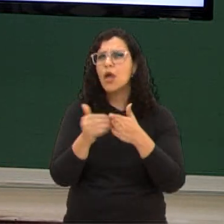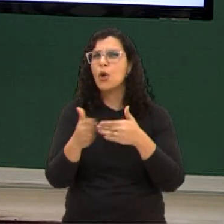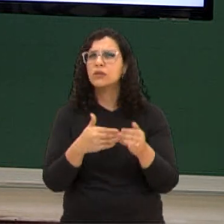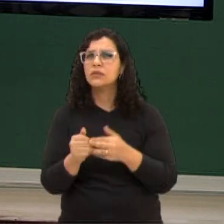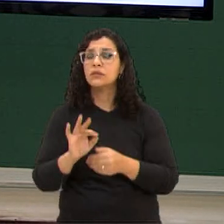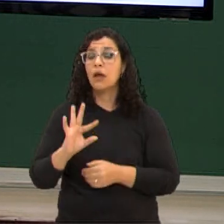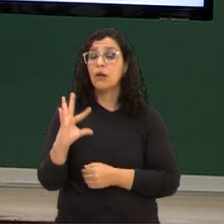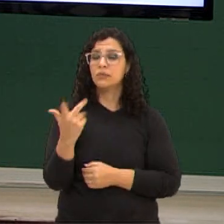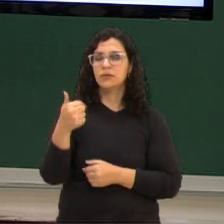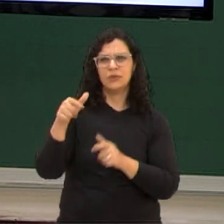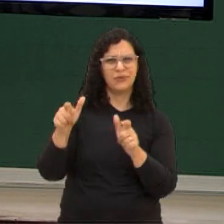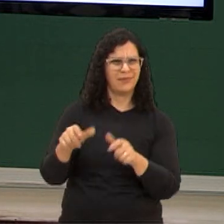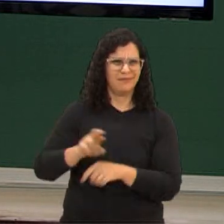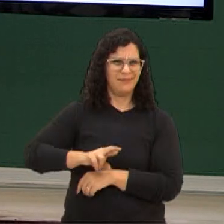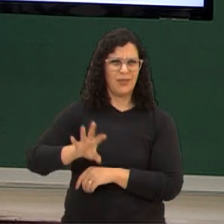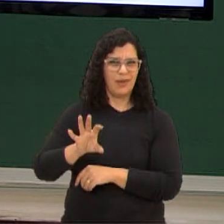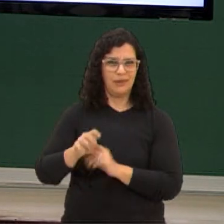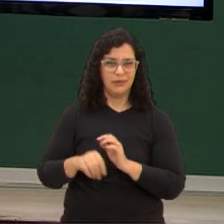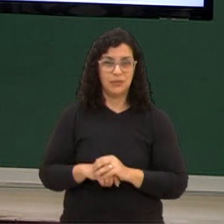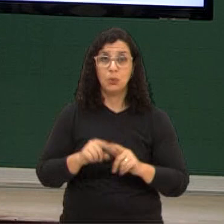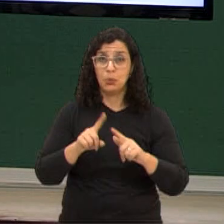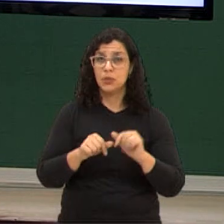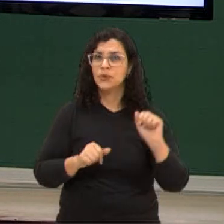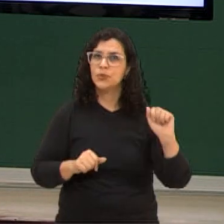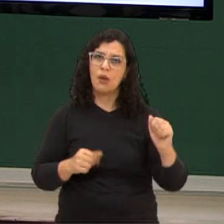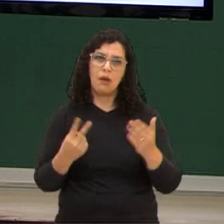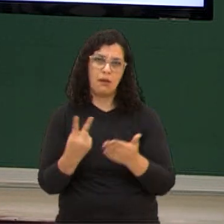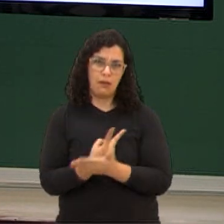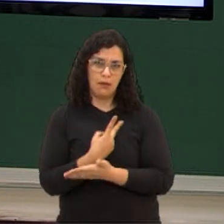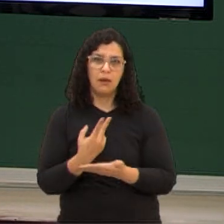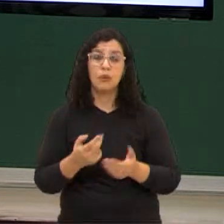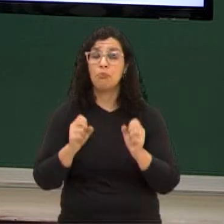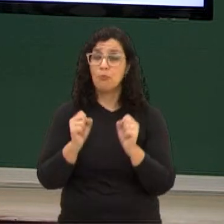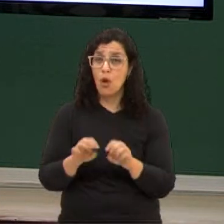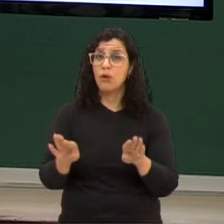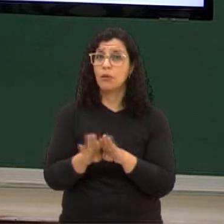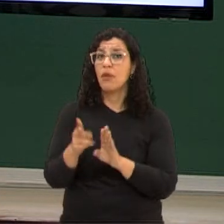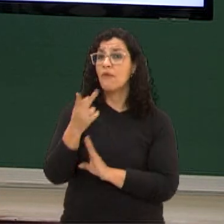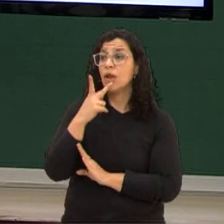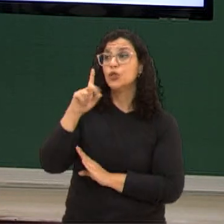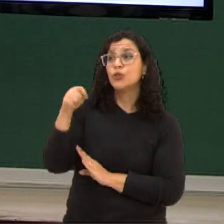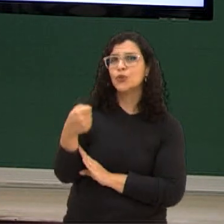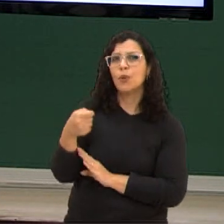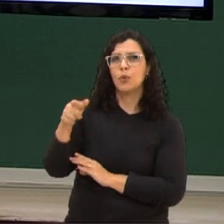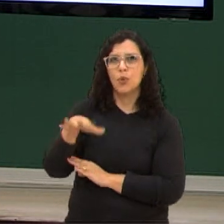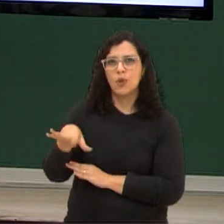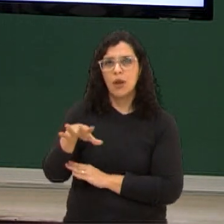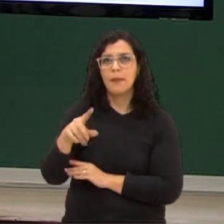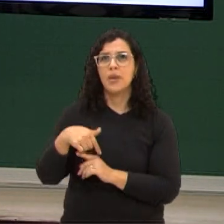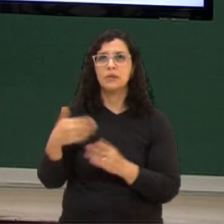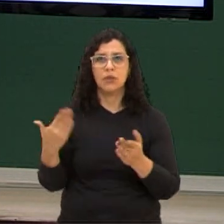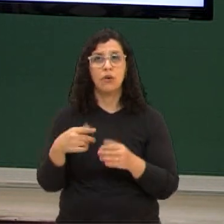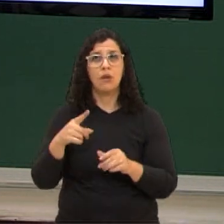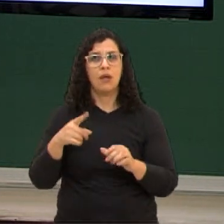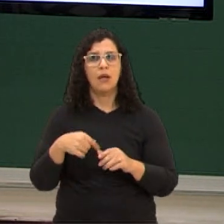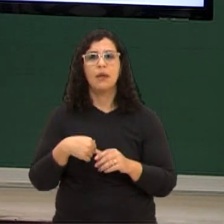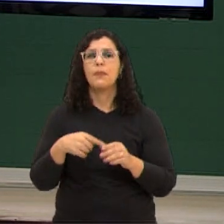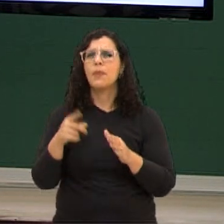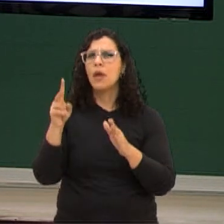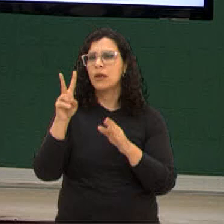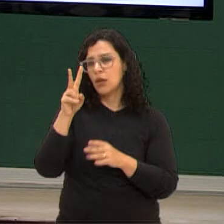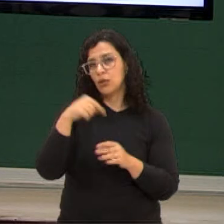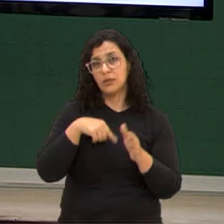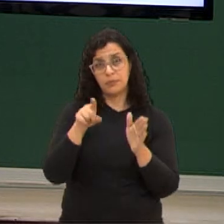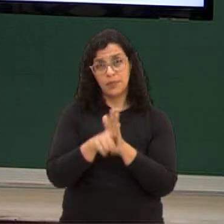algum lugar. Não se trata de informes sobre algum lugar, né? Pode contar uma história, mas aqui na nossa alternativa, no